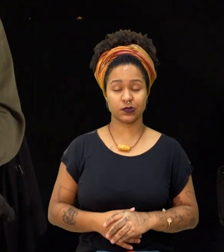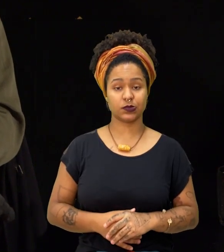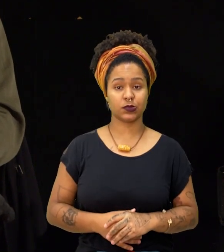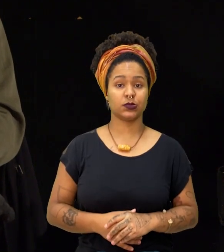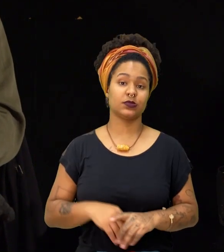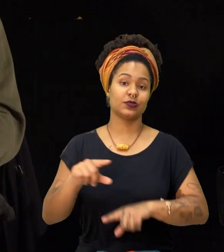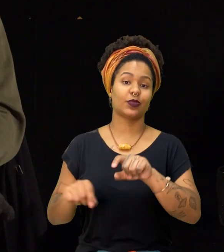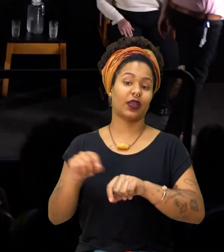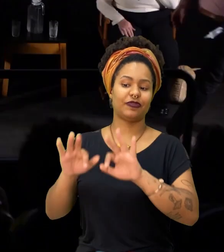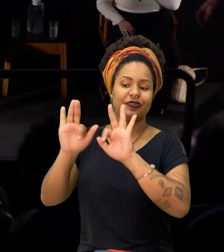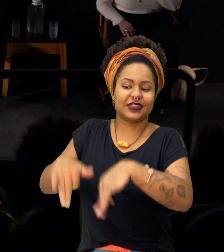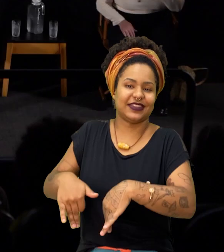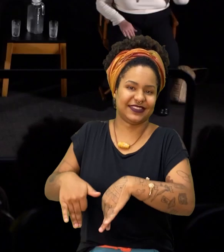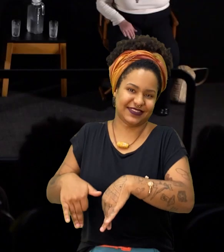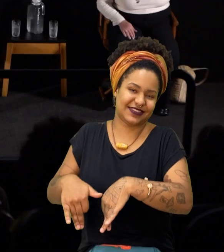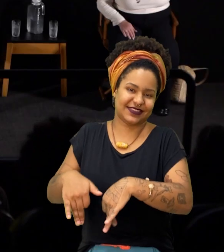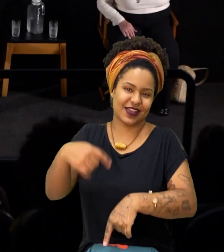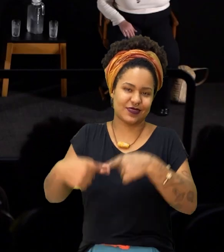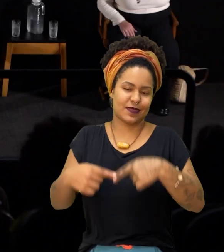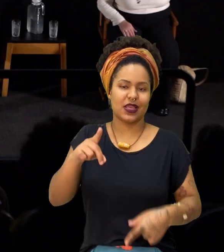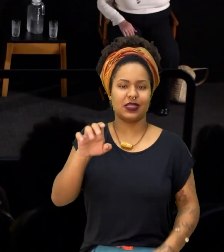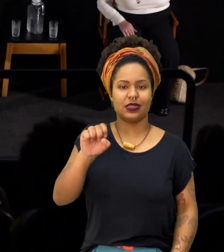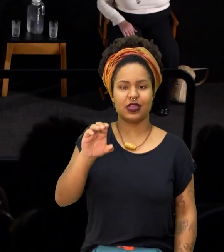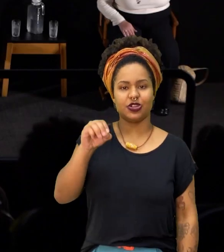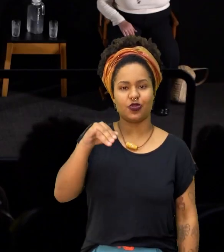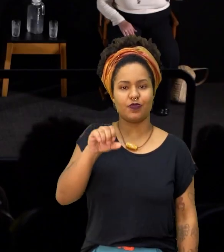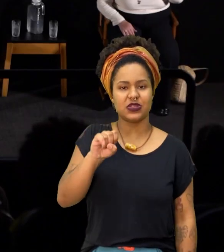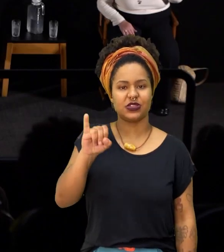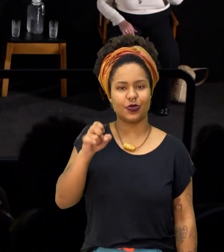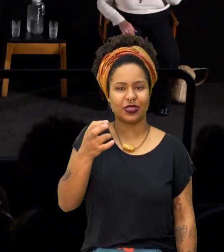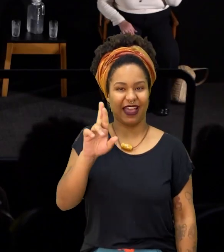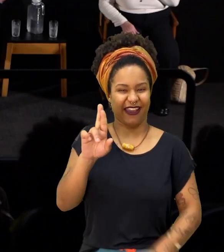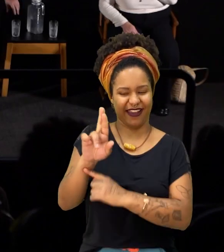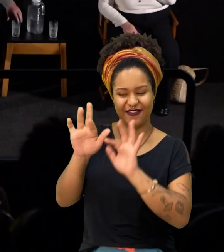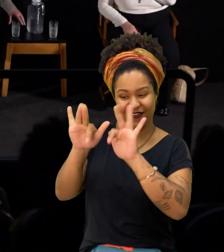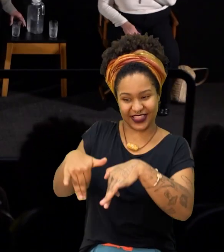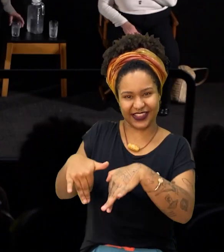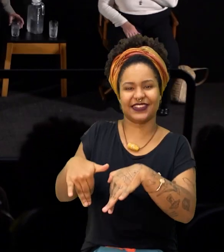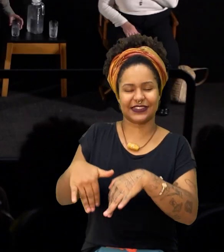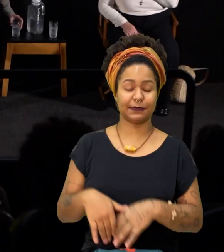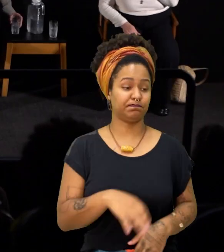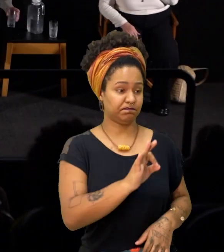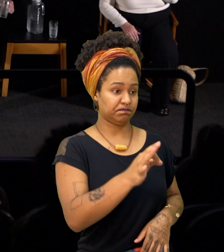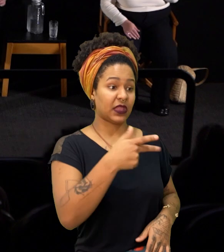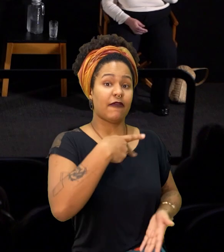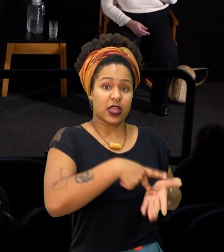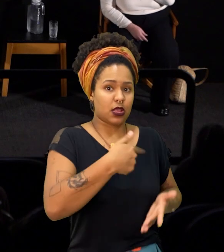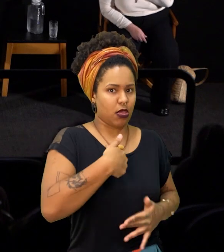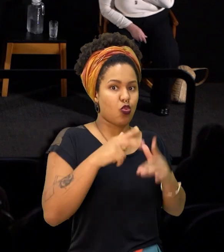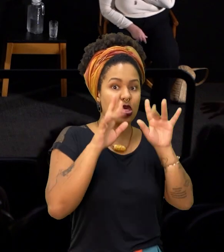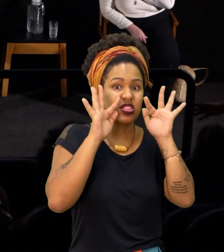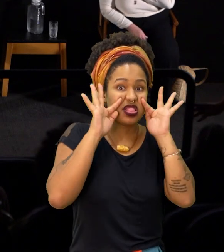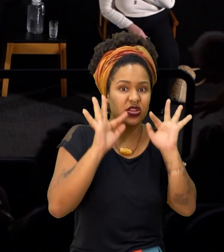Descomissionar o debate, né? O fato é que eu sou testemunha disso. Até